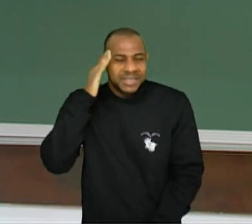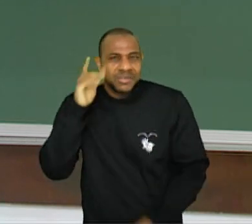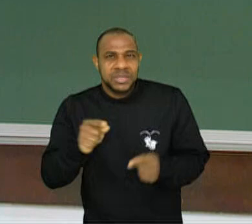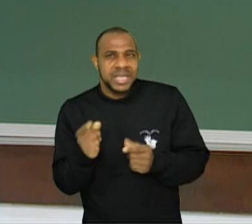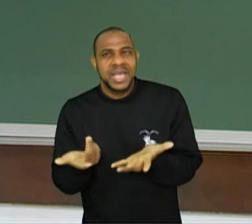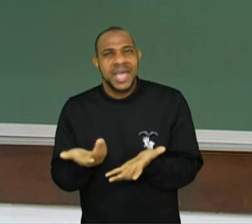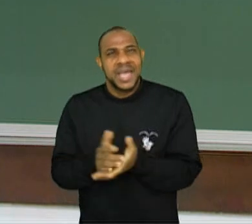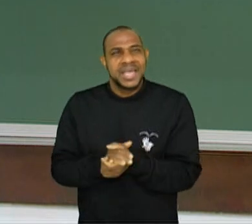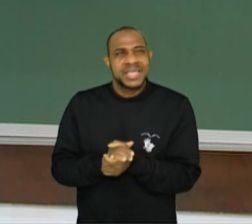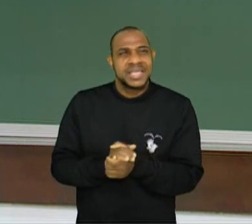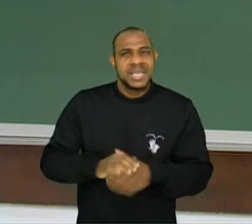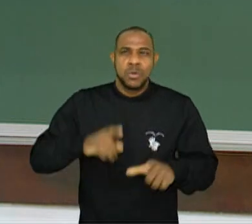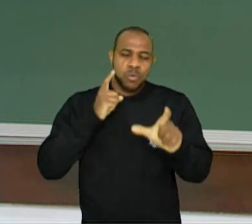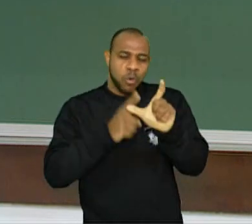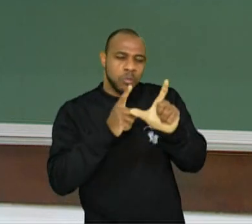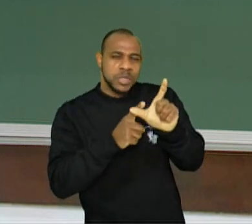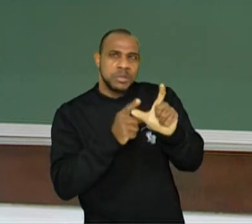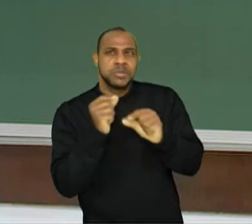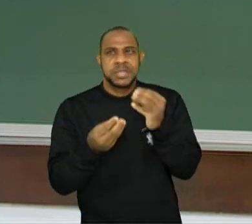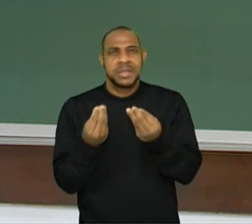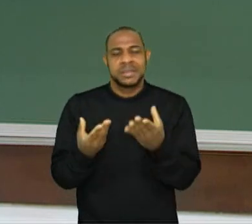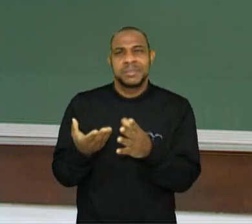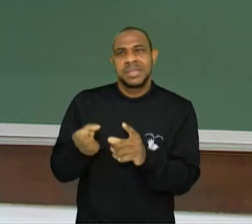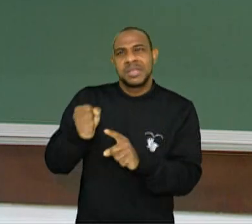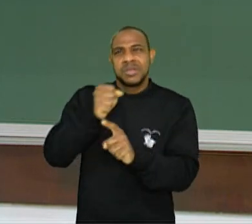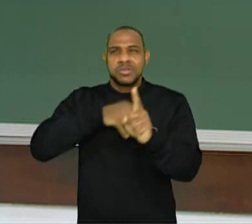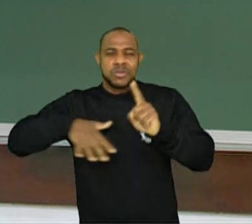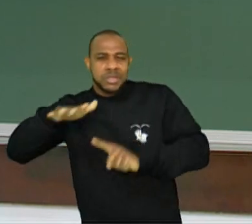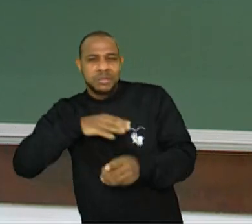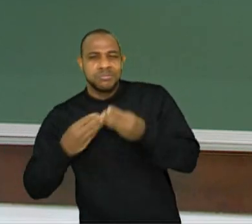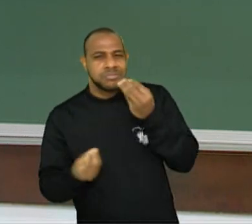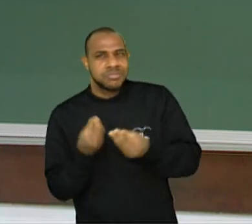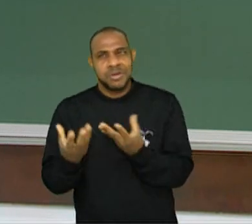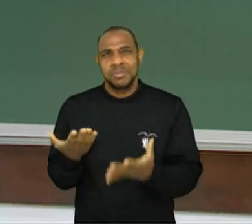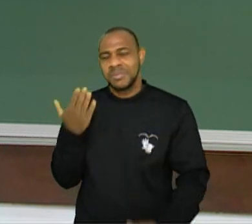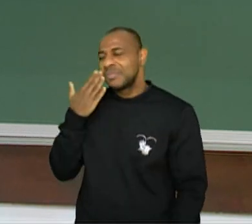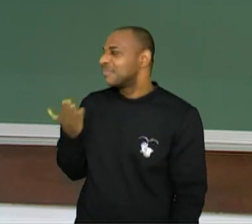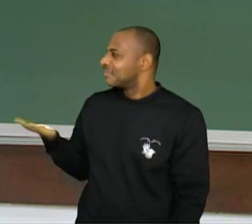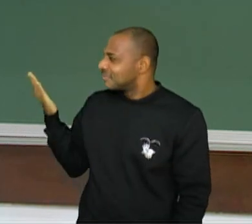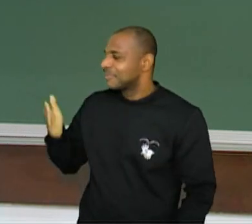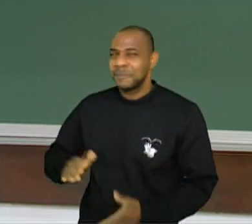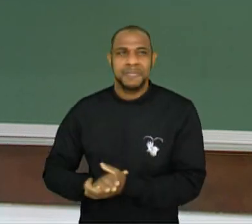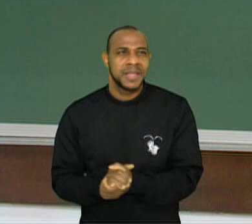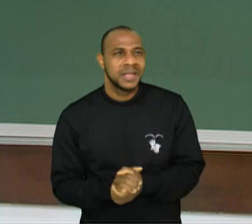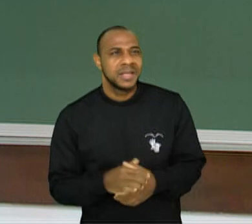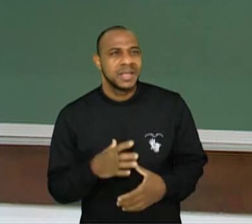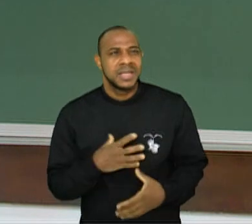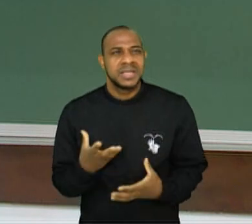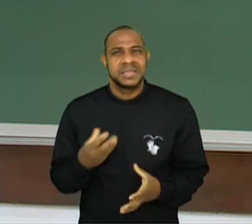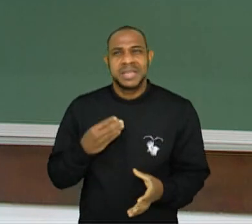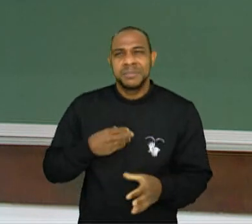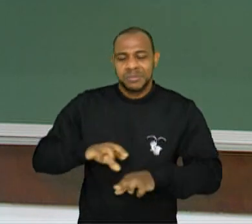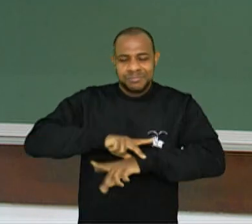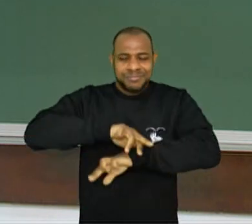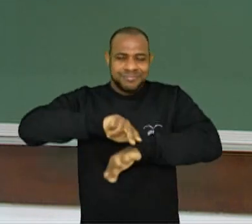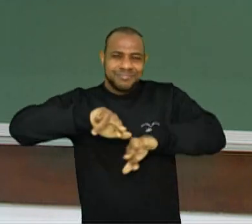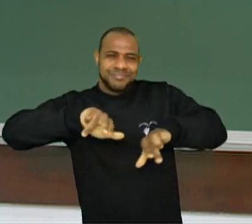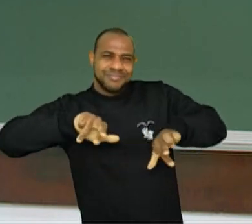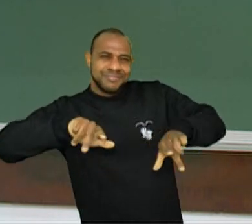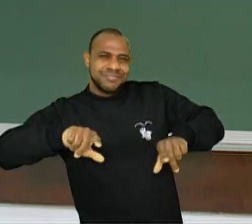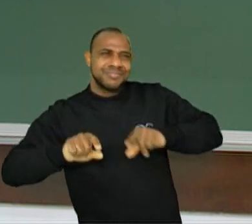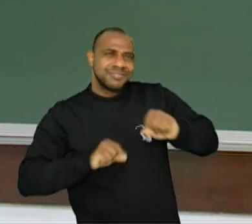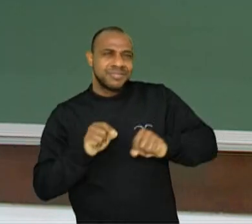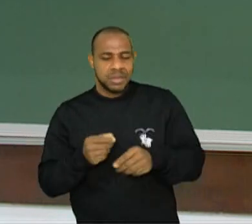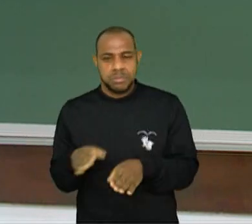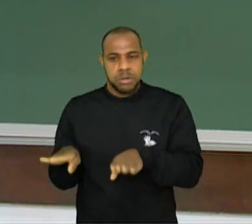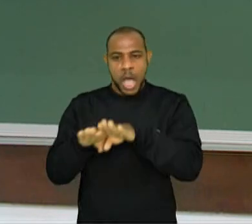termo utilizado, né? O comunismo ou o socialismo. Você conversa com professores de sociologia, há muitas distinções, né? É tudo a